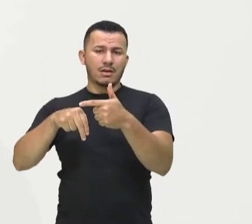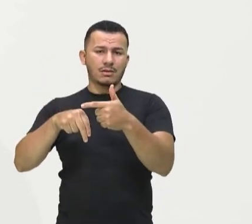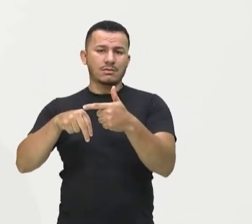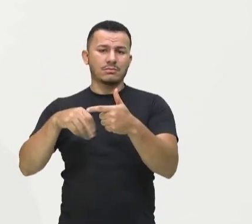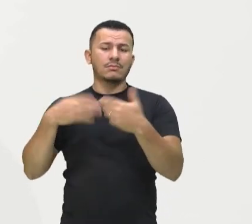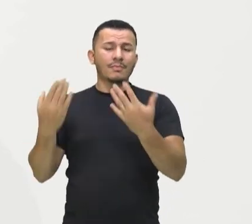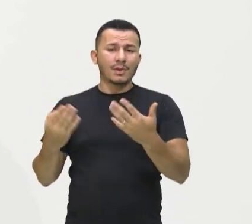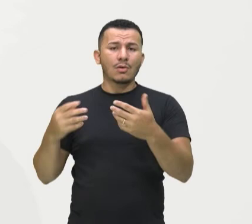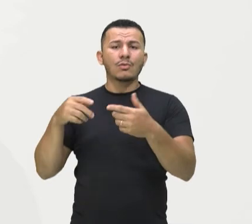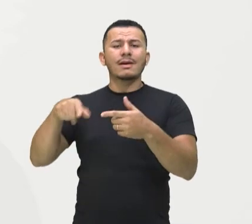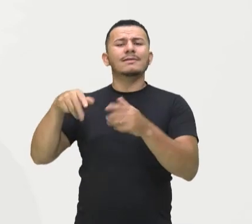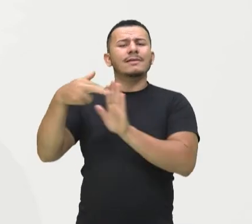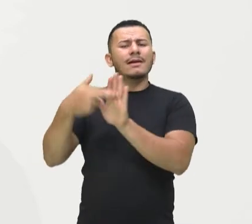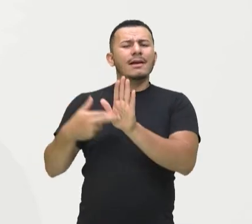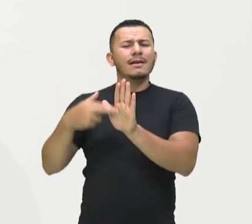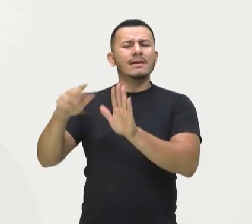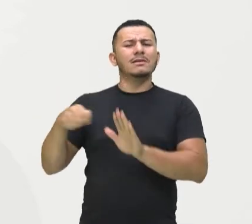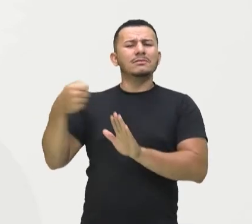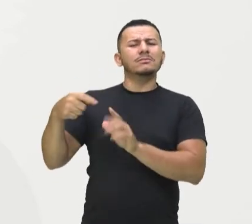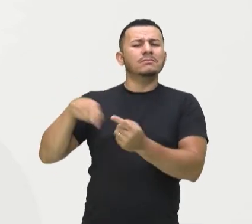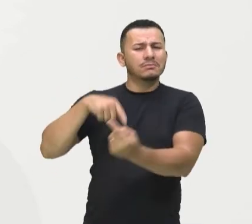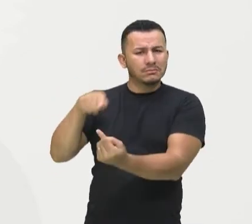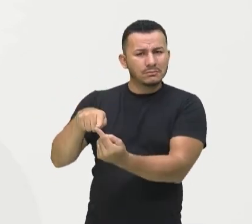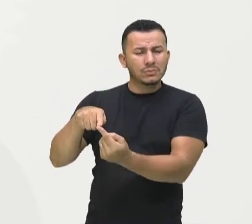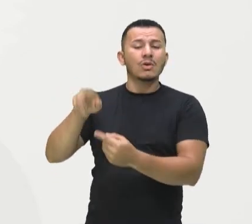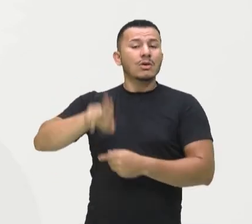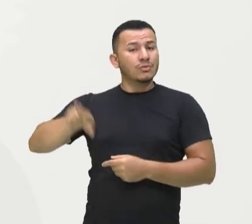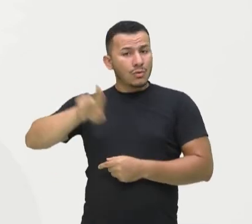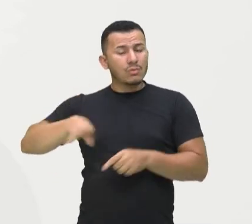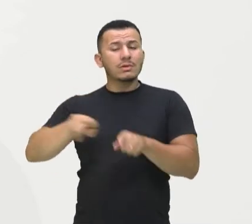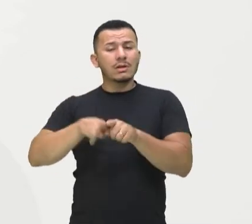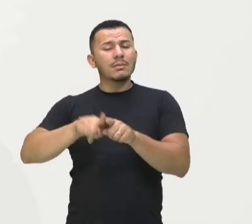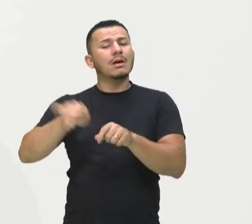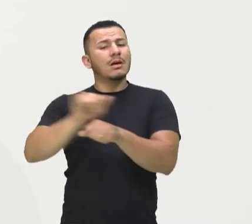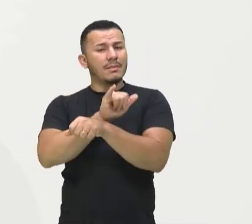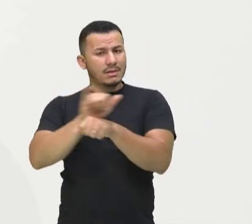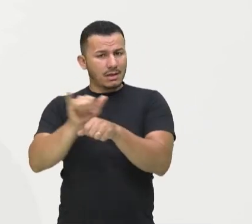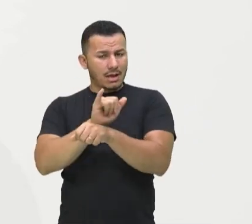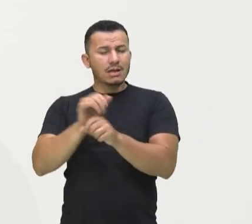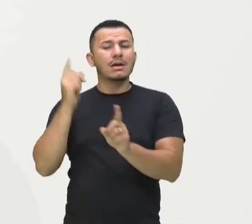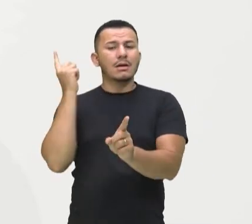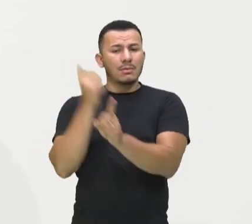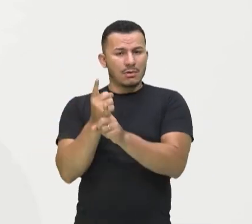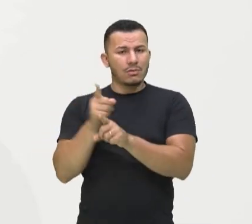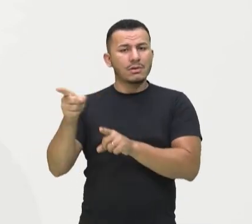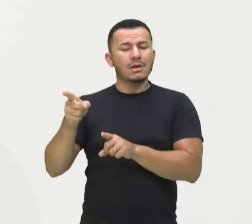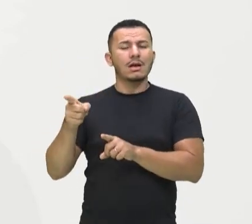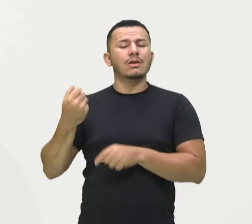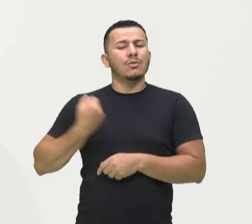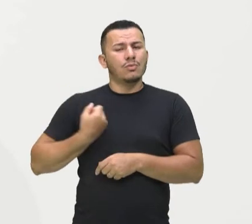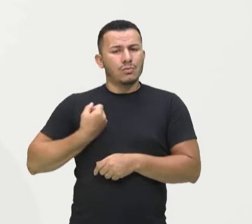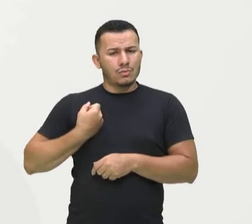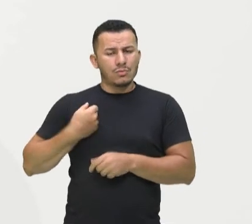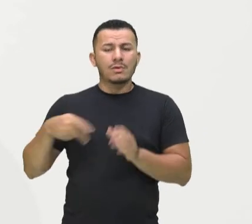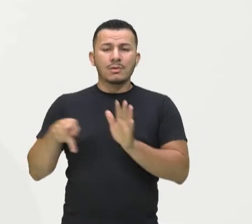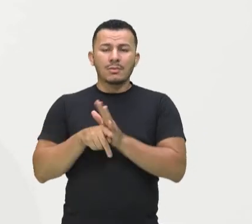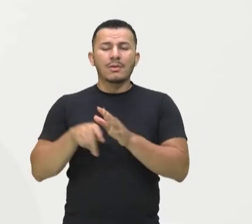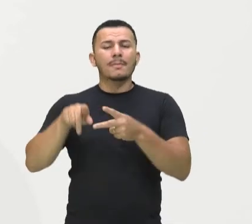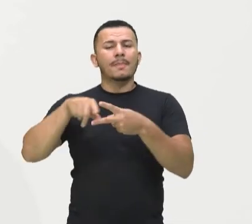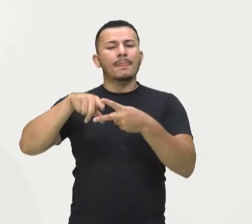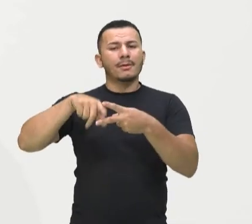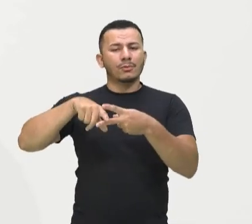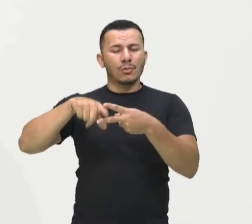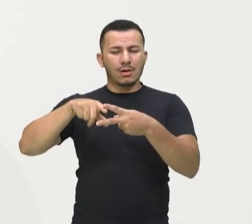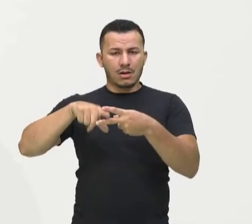gente usa essa fórmula e a gente vai, então, determinar aí o valor